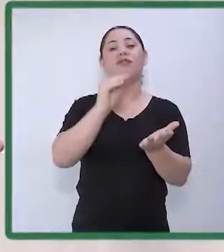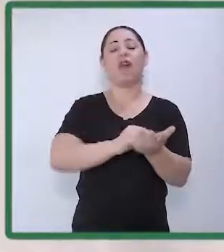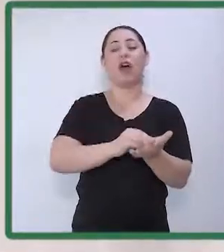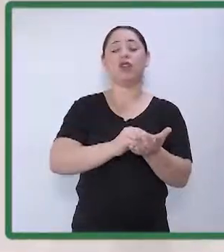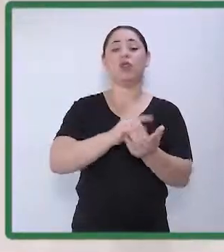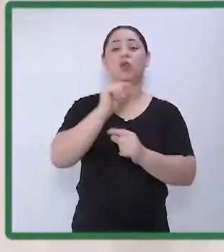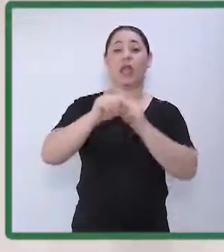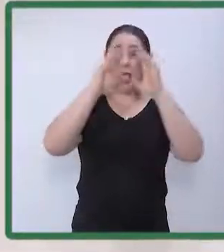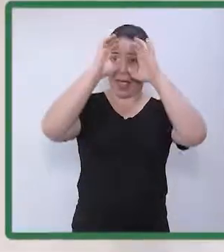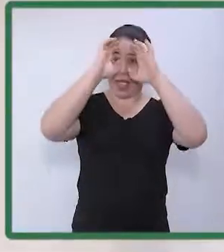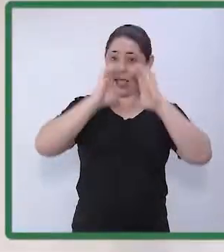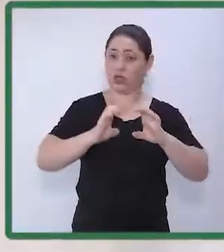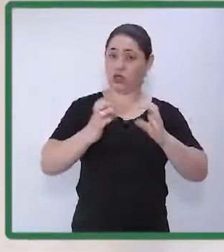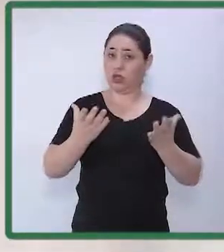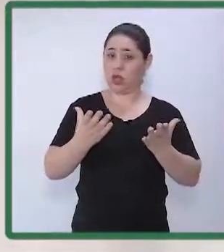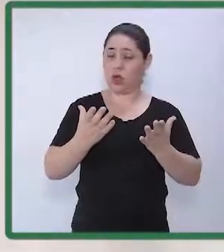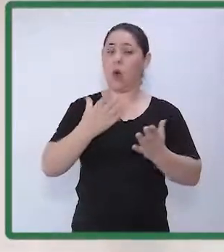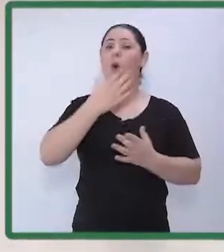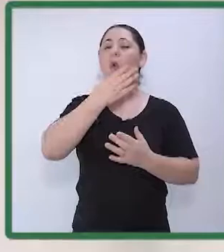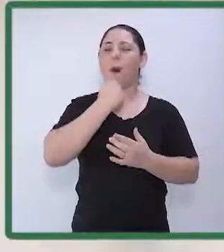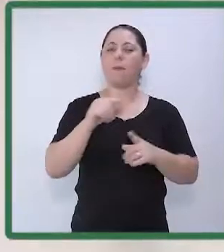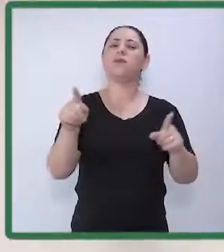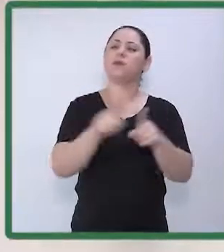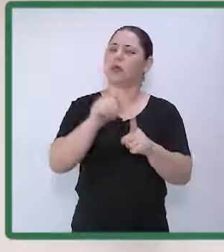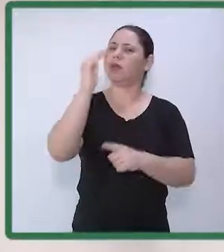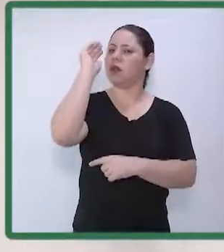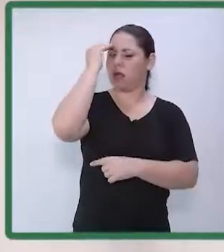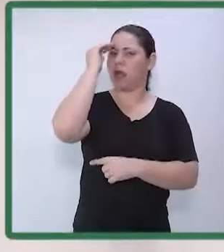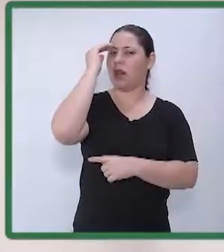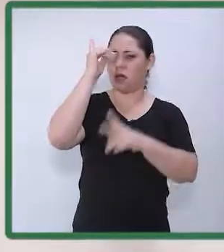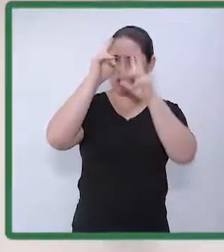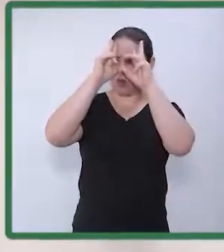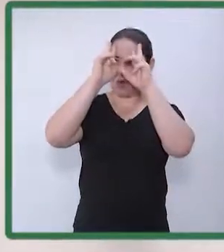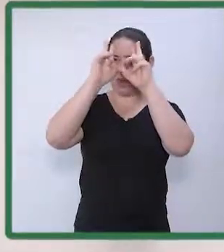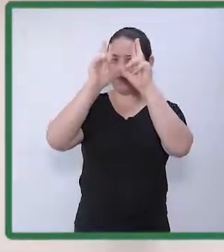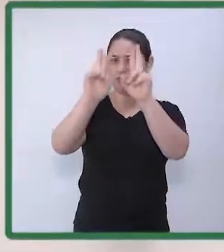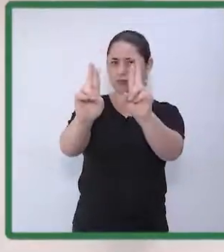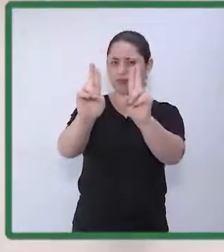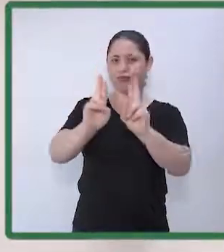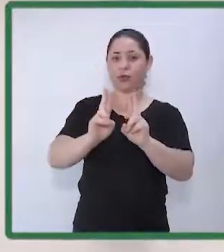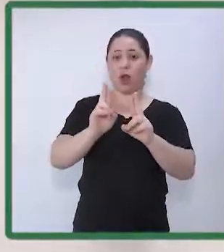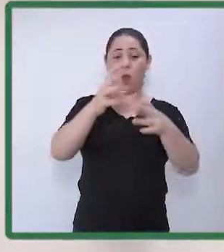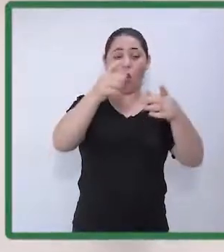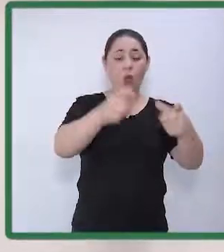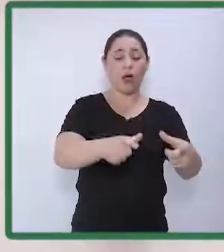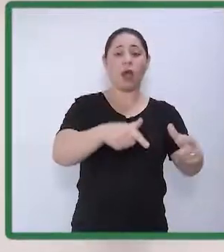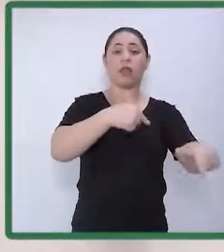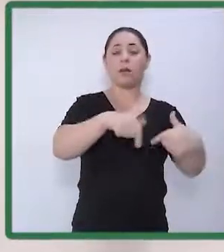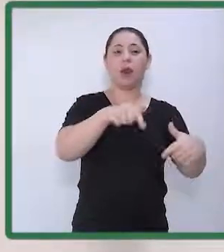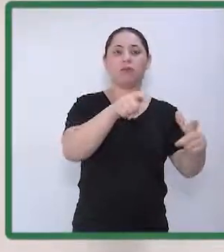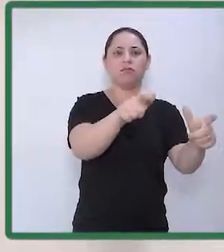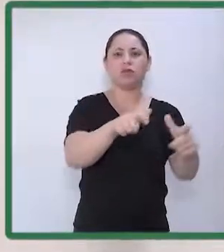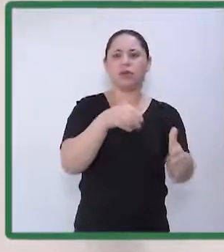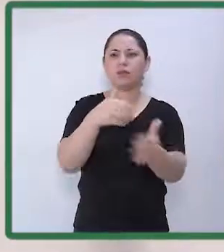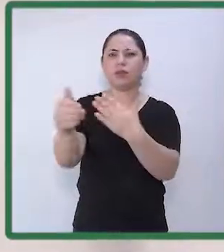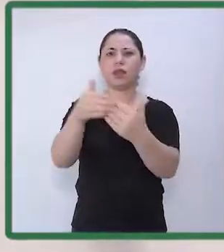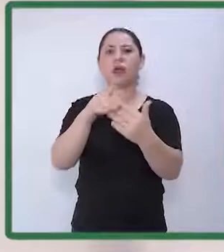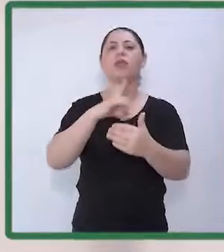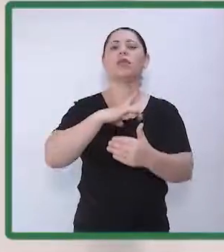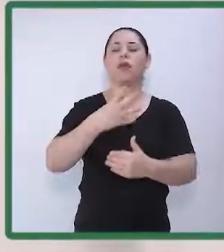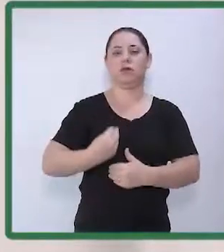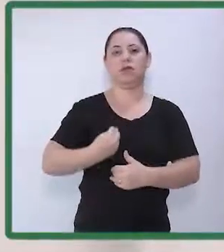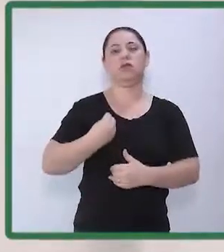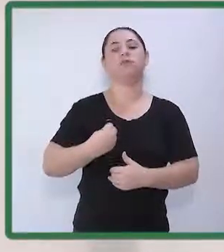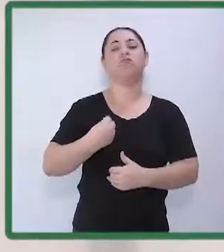bom senso, né? Então, para que os homens também entendam que o respeito, seja no ambiente de trabalho, seja em qualquer lugar, tem